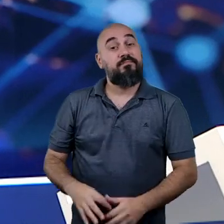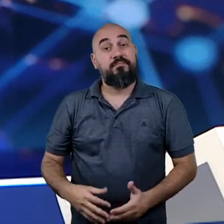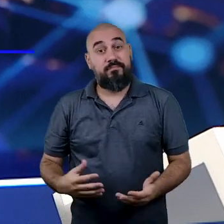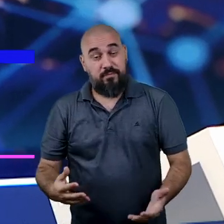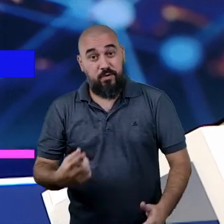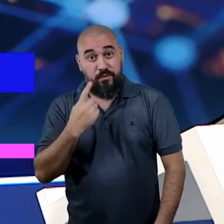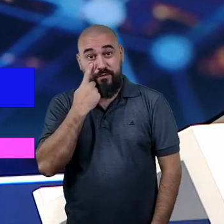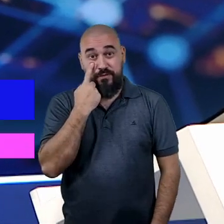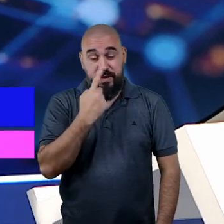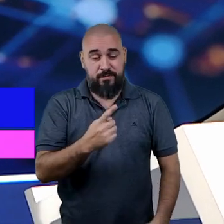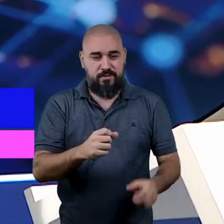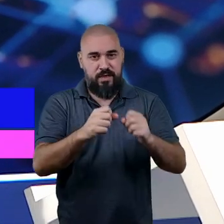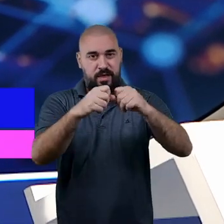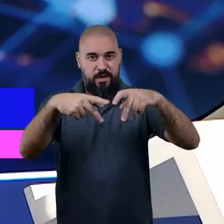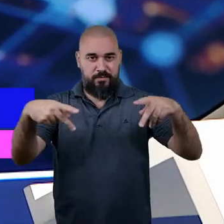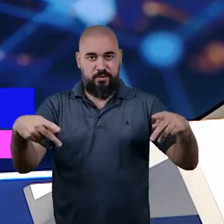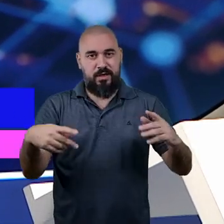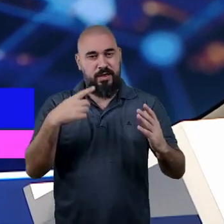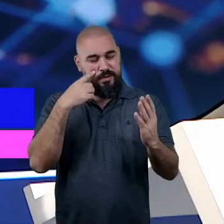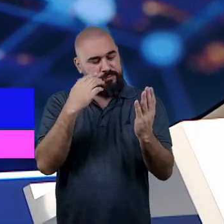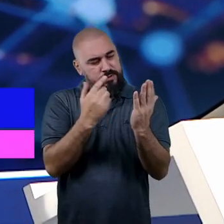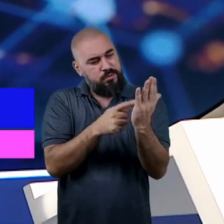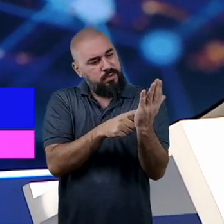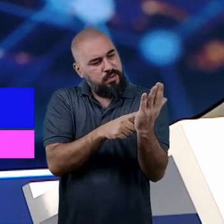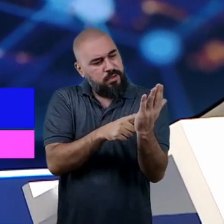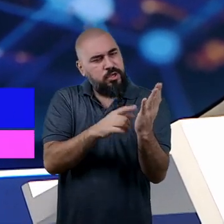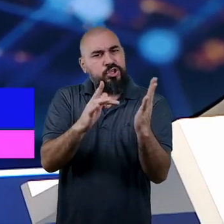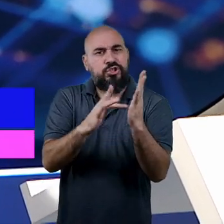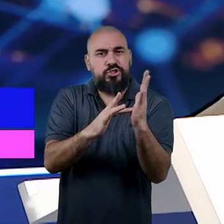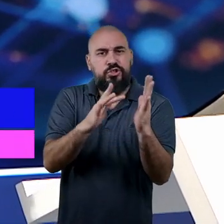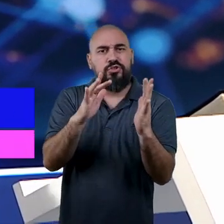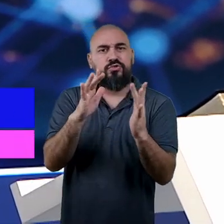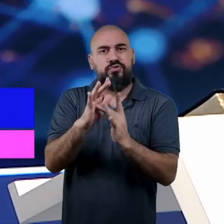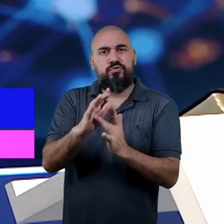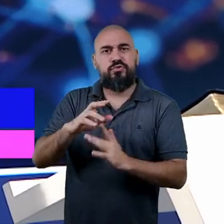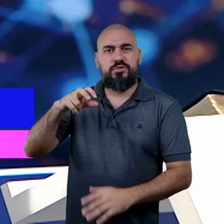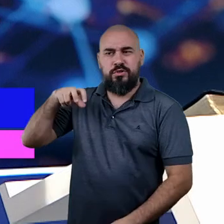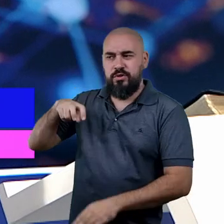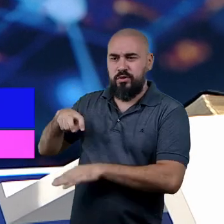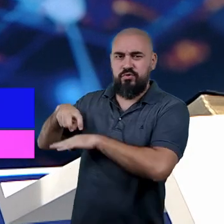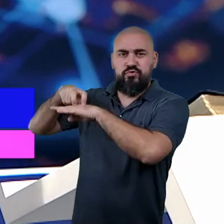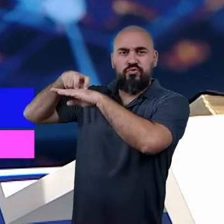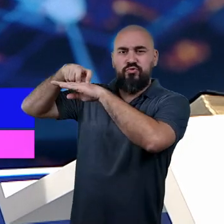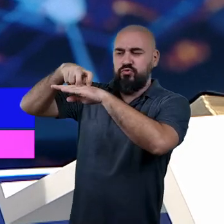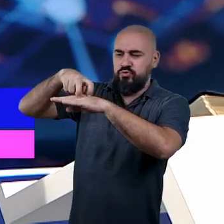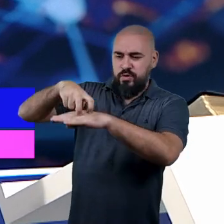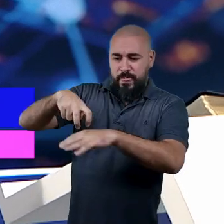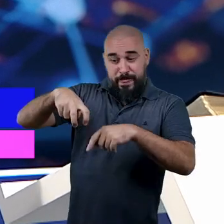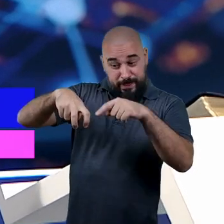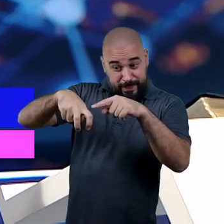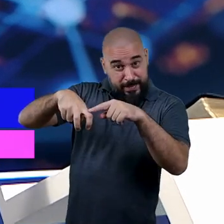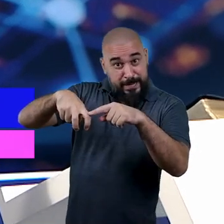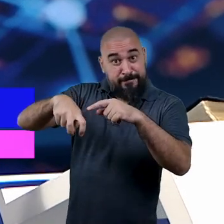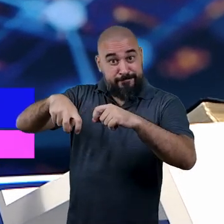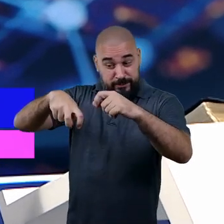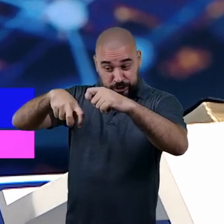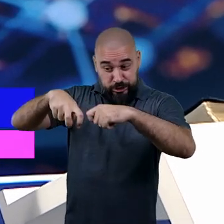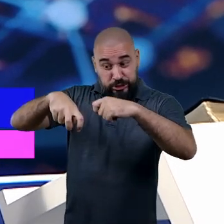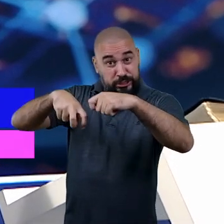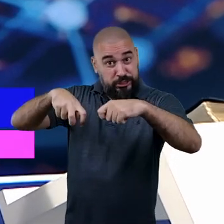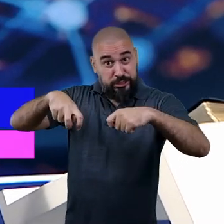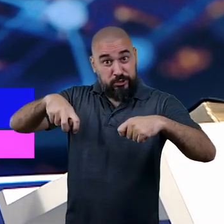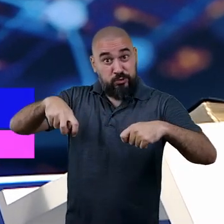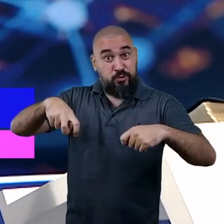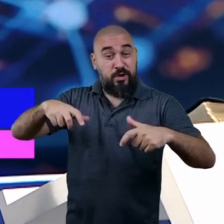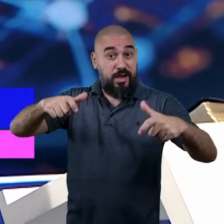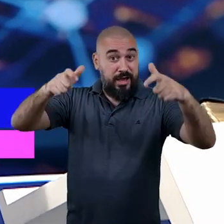olhamos para o livro do Apocalipse e vemos que Jesus tem escrito sobre a coxa, ele está dizendo que